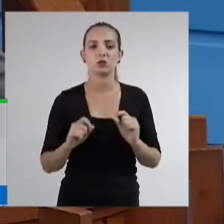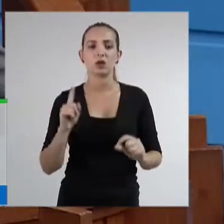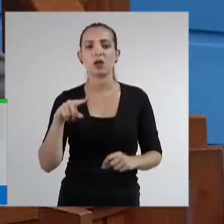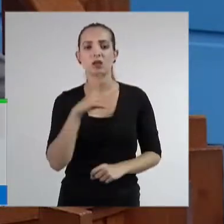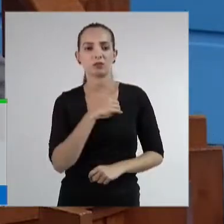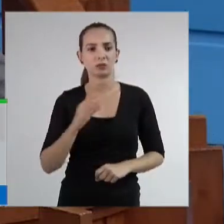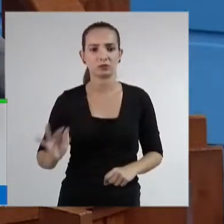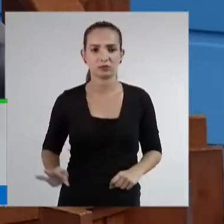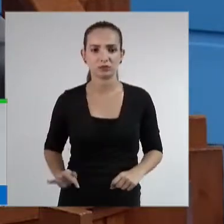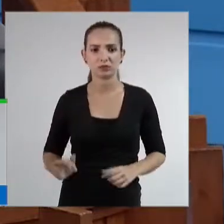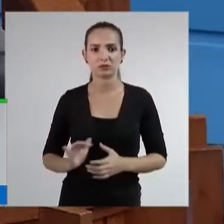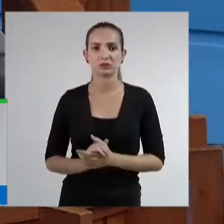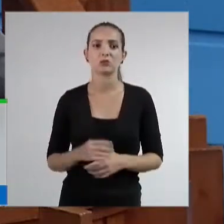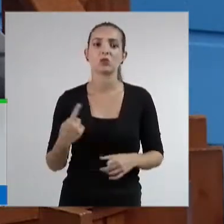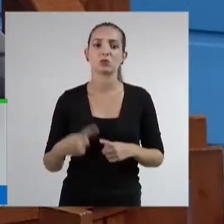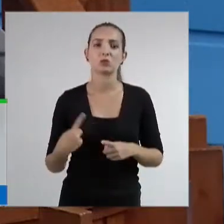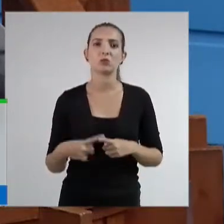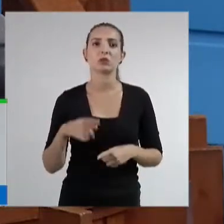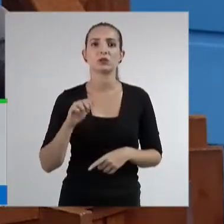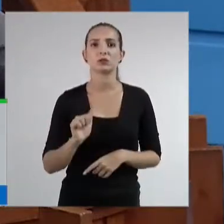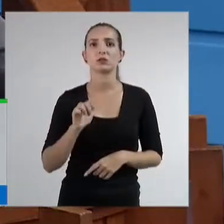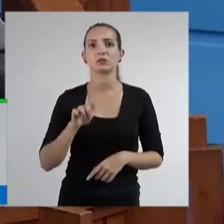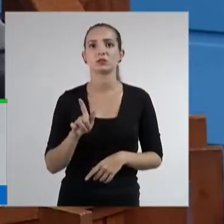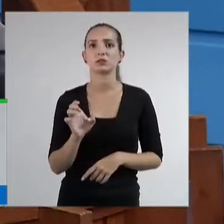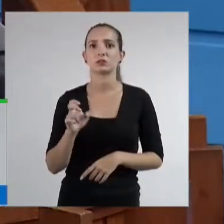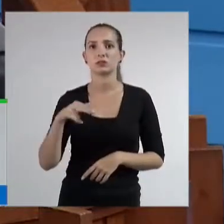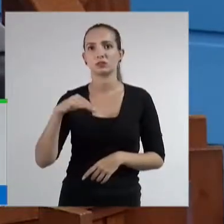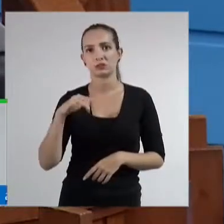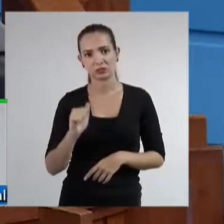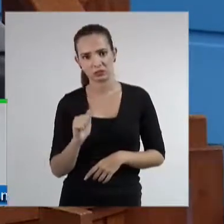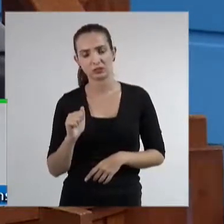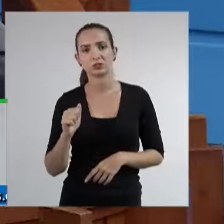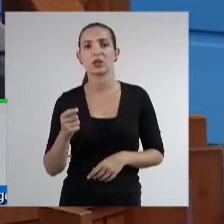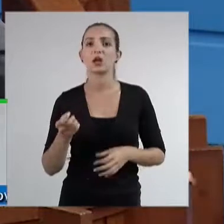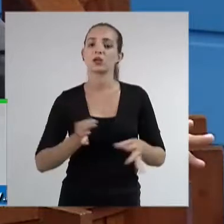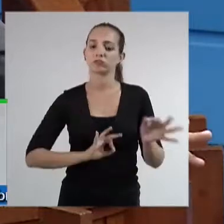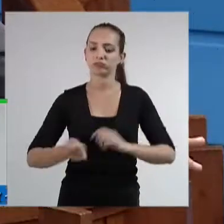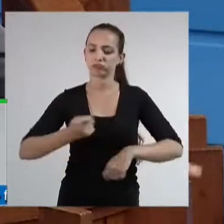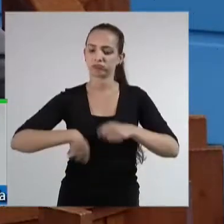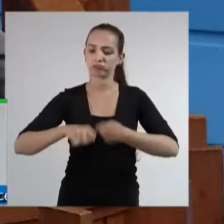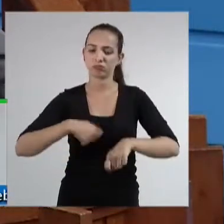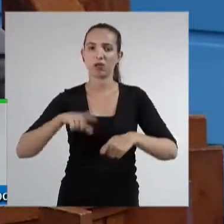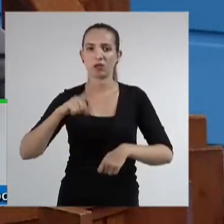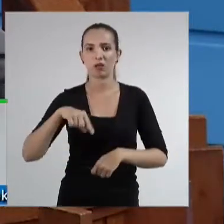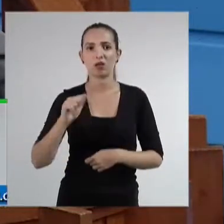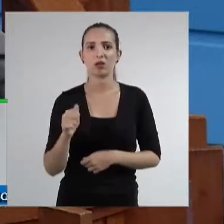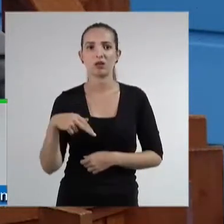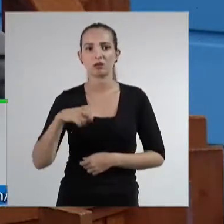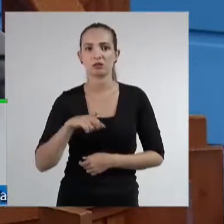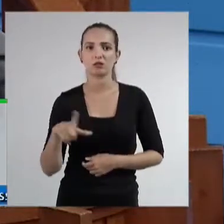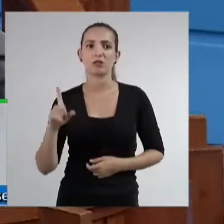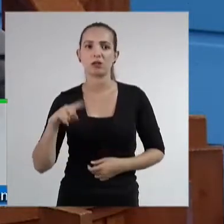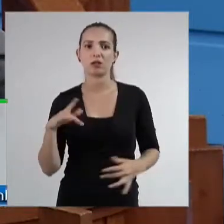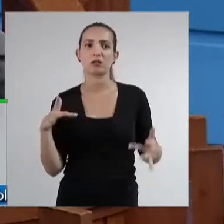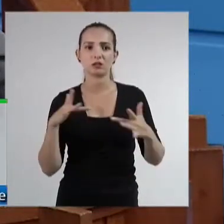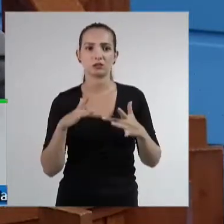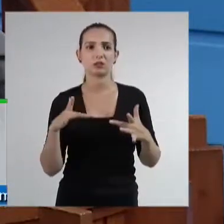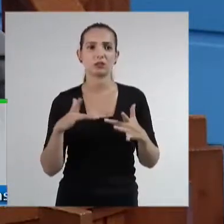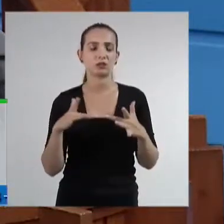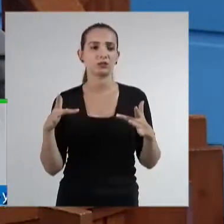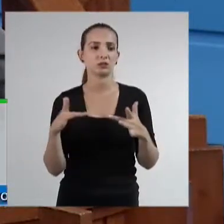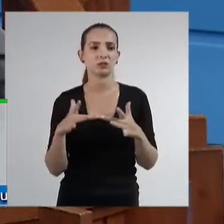deputados federais, porque a agência reguladora é a ANEEL, que é ligada ao Poder Central.